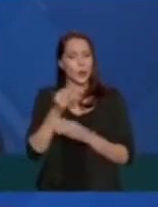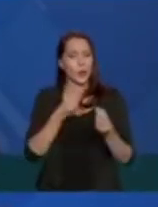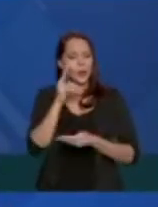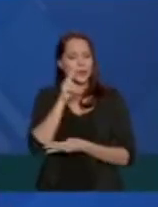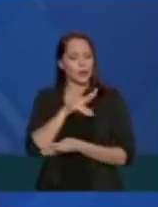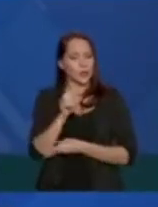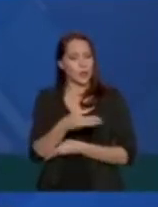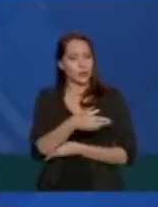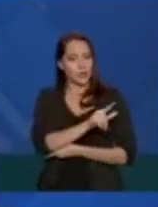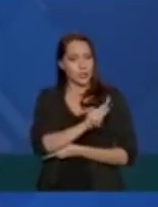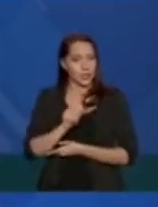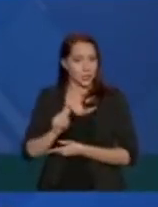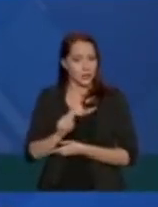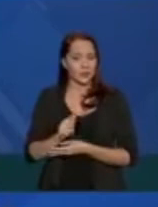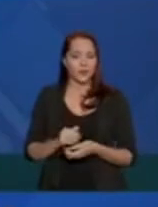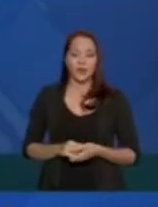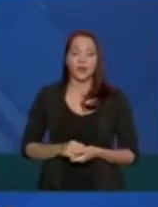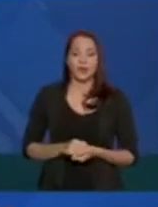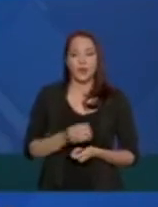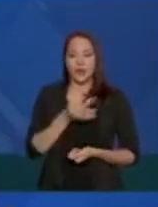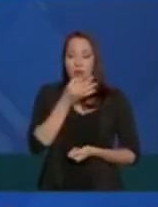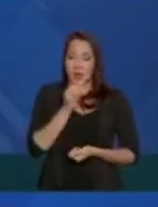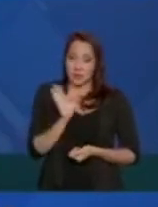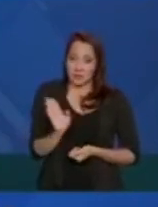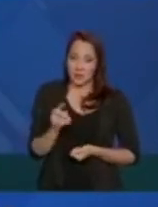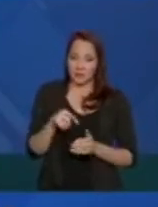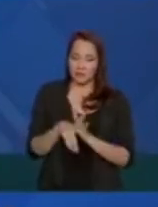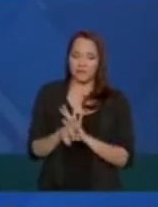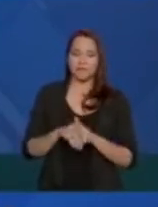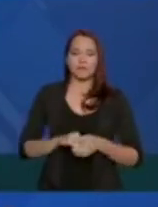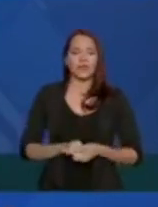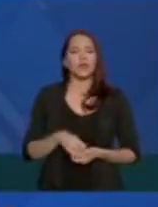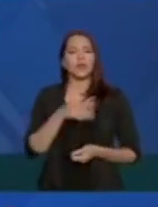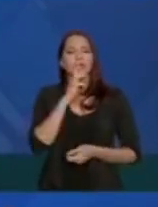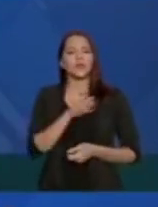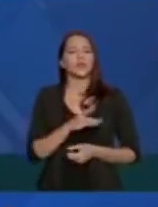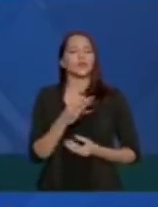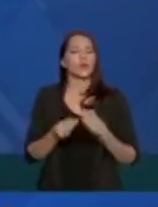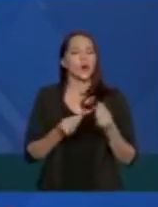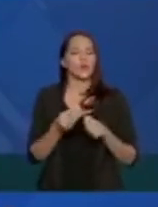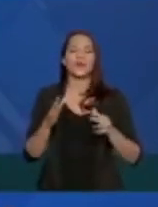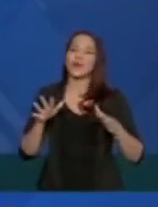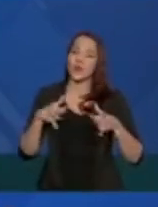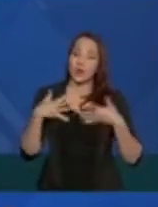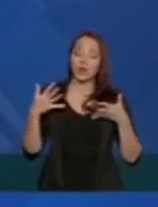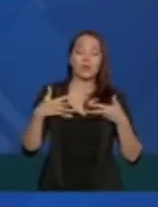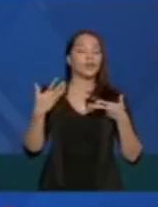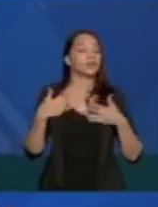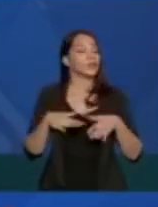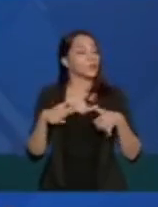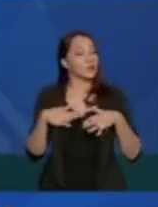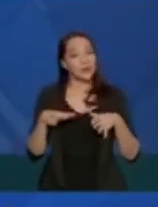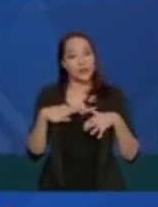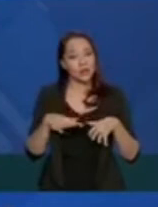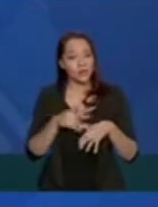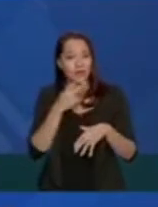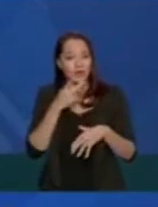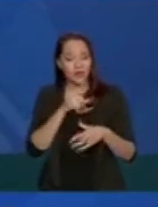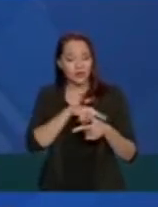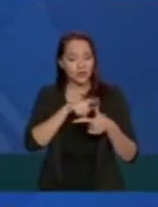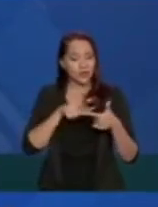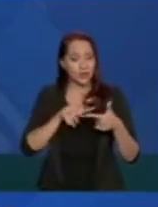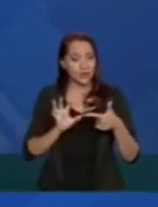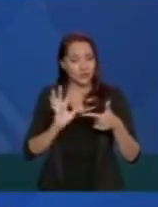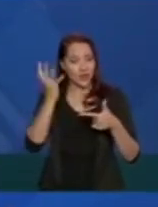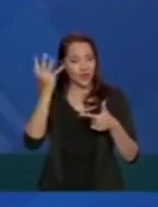nova gestão. Em outras palavras, acho que foi essa a pergunta, e eu respondo isso com alegria e com uma tranquilidade grande, falando de 2